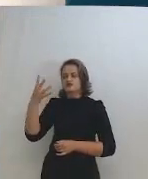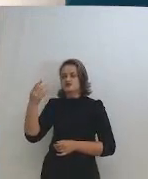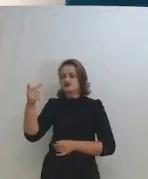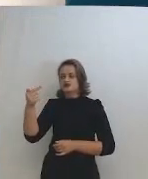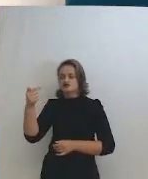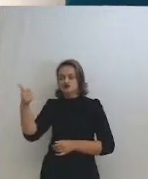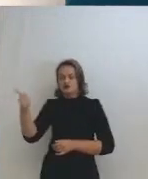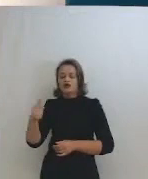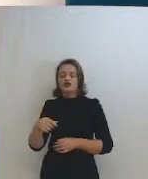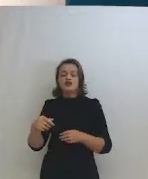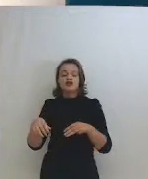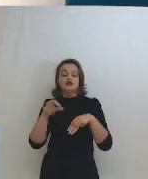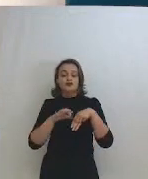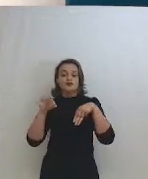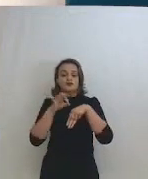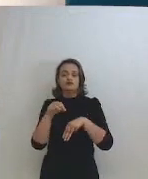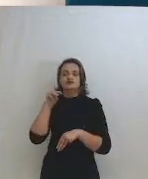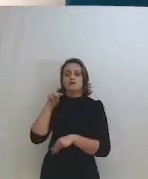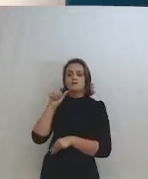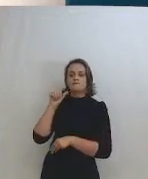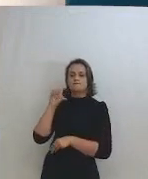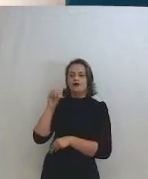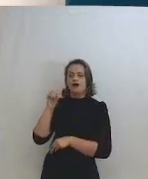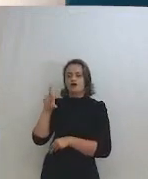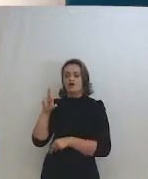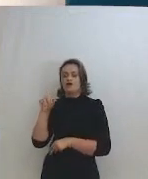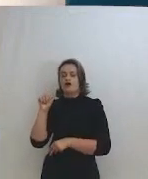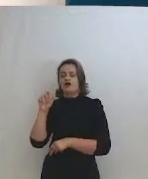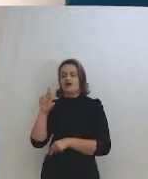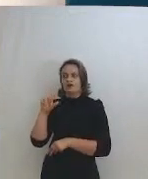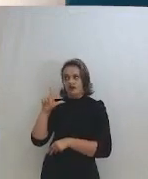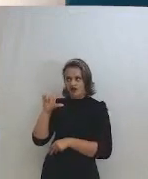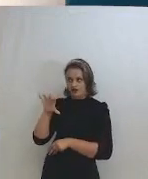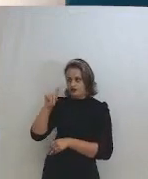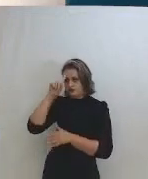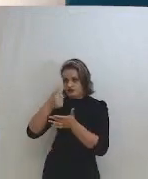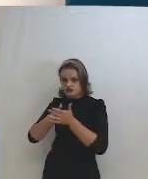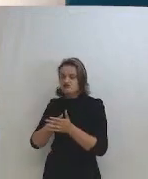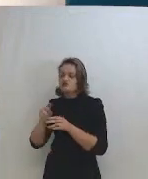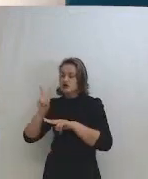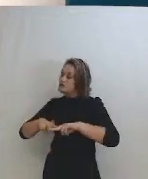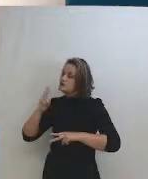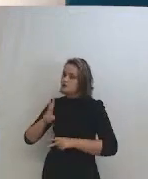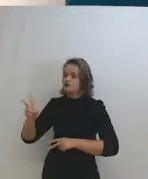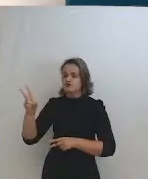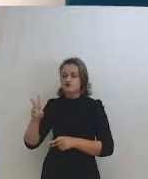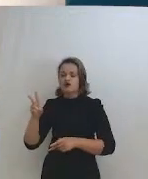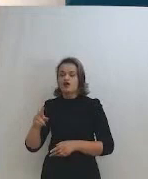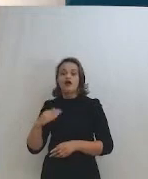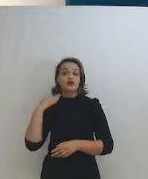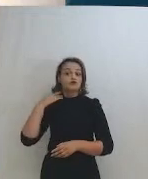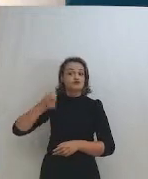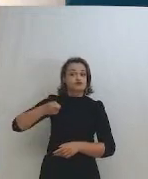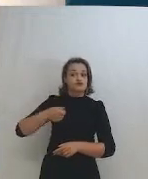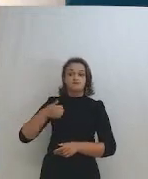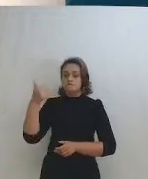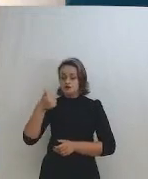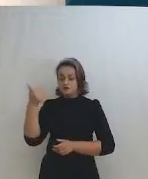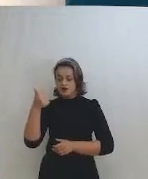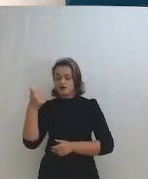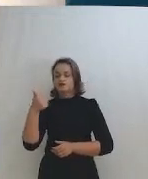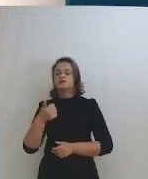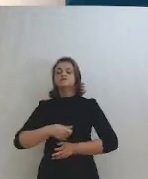tese anterior, manteve a prisão, mas disse que o juiz de primeiro grau deveria, então, apreciar